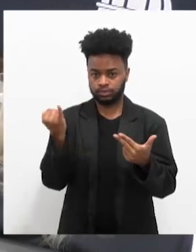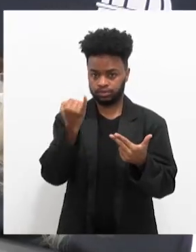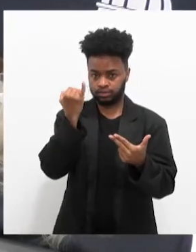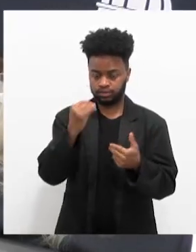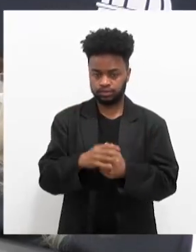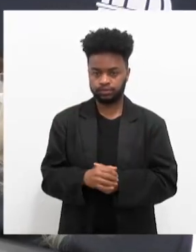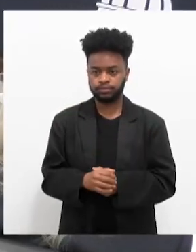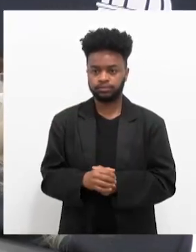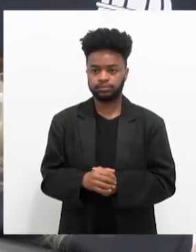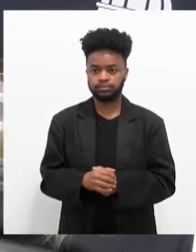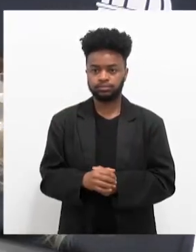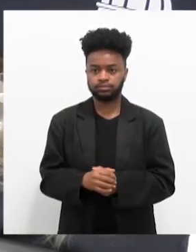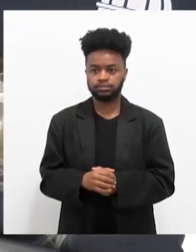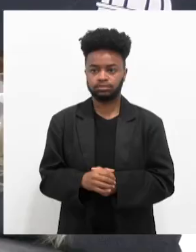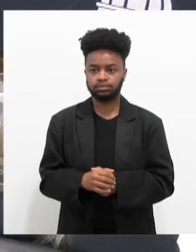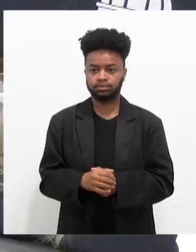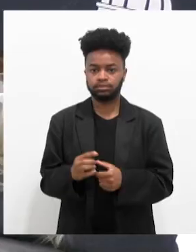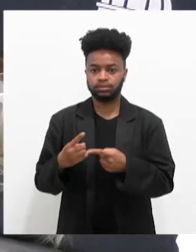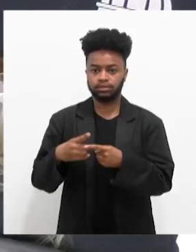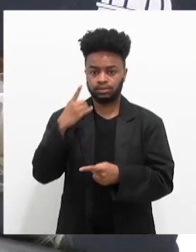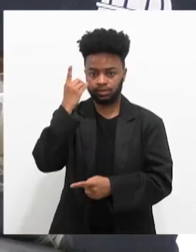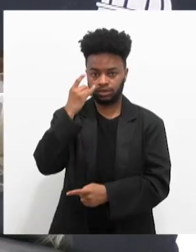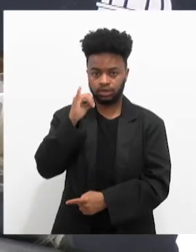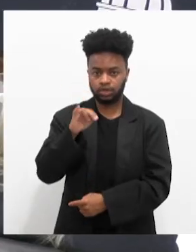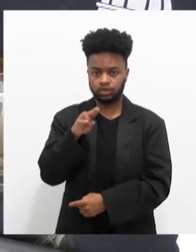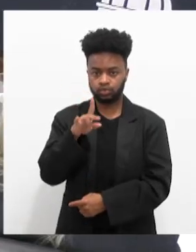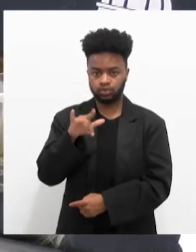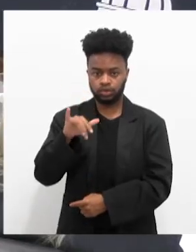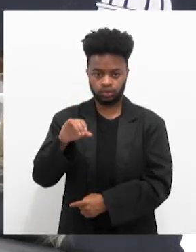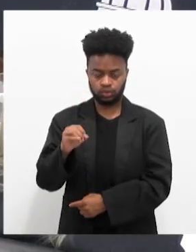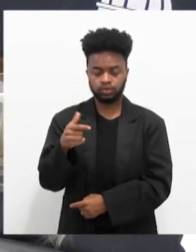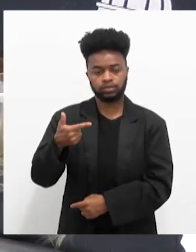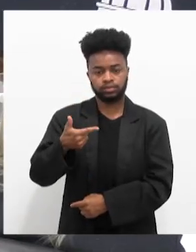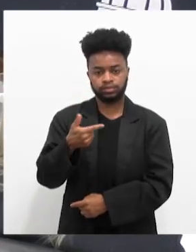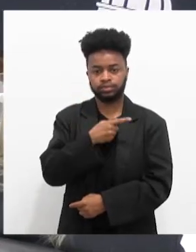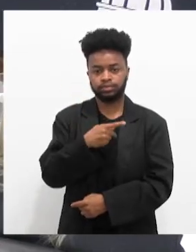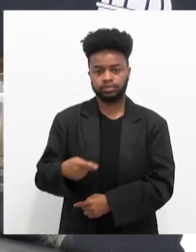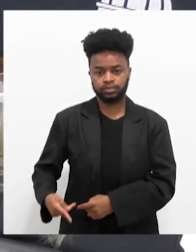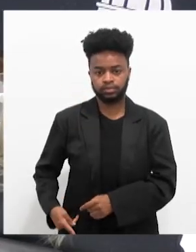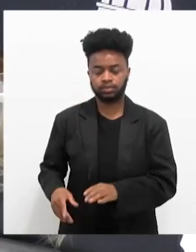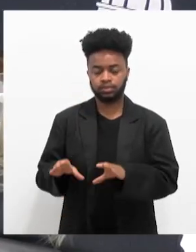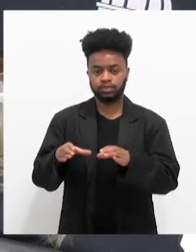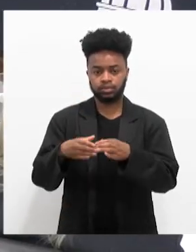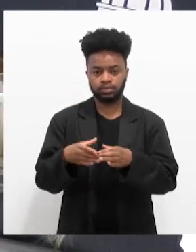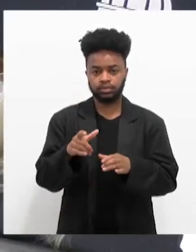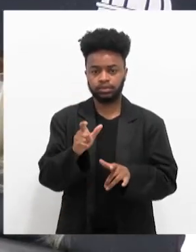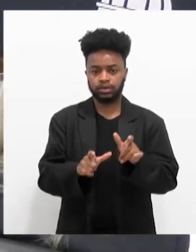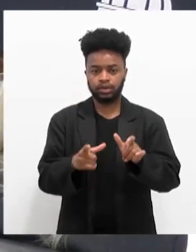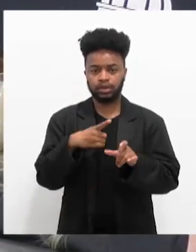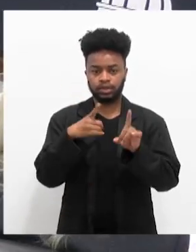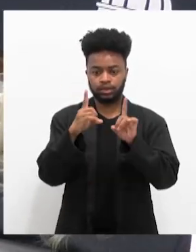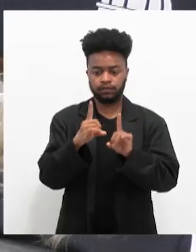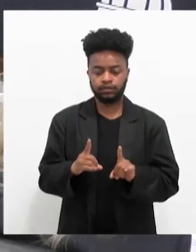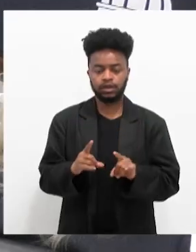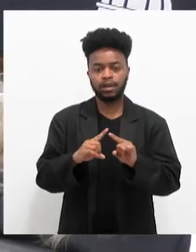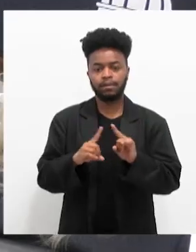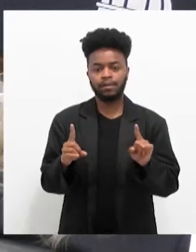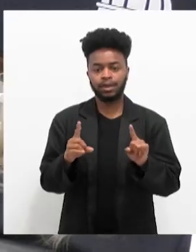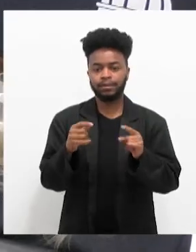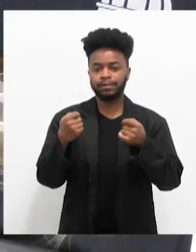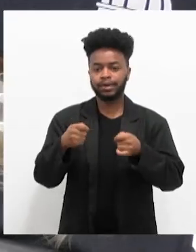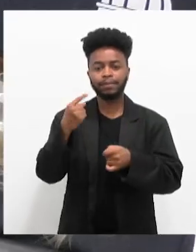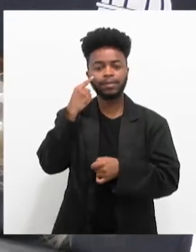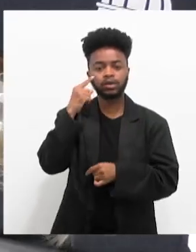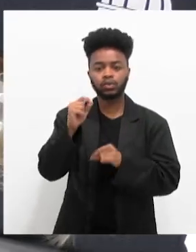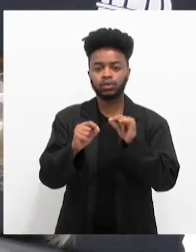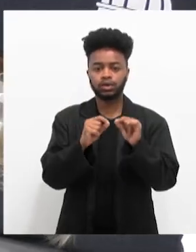que o deputado Júlio é um parceiro, vice-presidente da Comissão da Pessoa com Deficiência, e também tem se dedicado à causa. Mas uma coisa que é para a gente